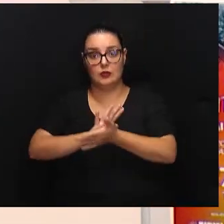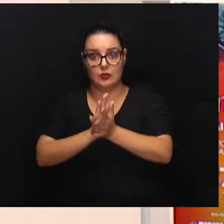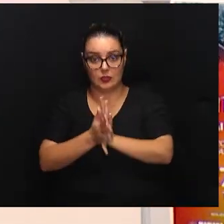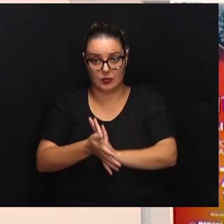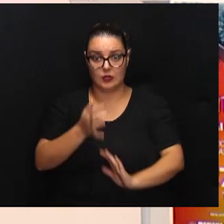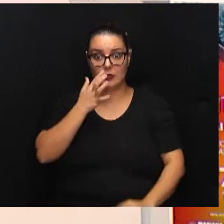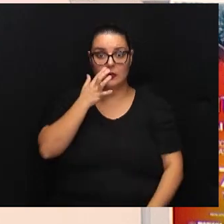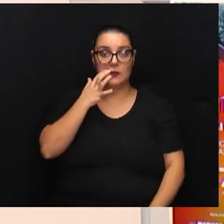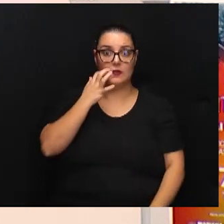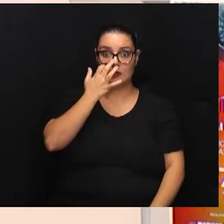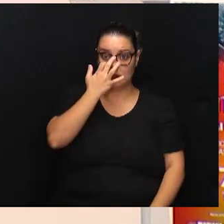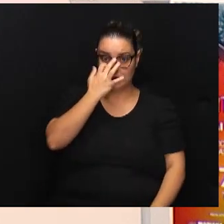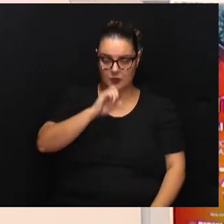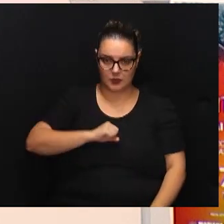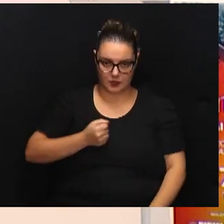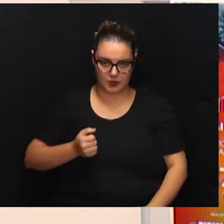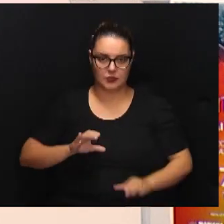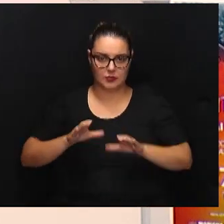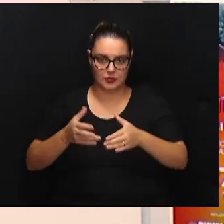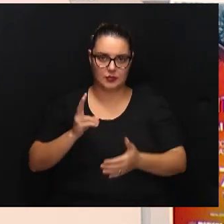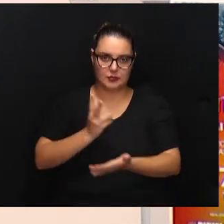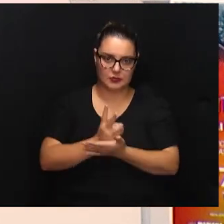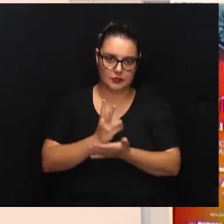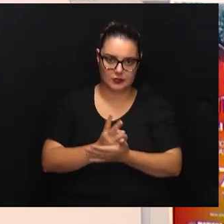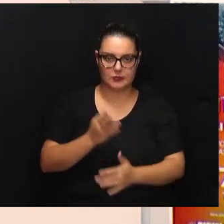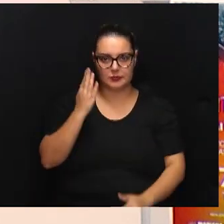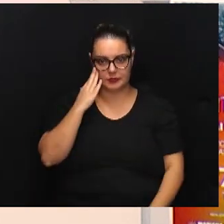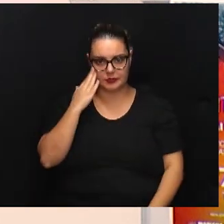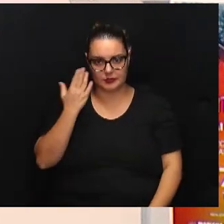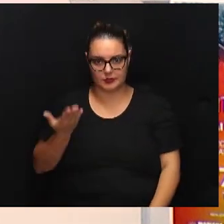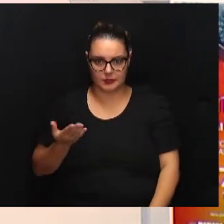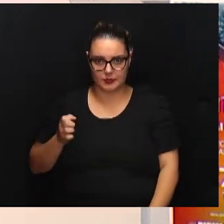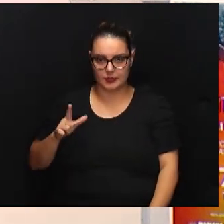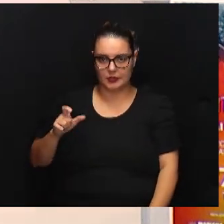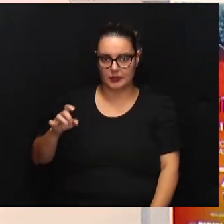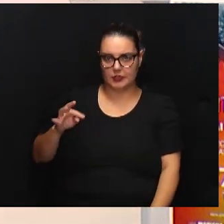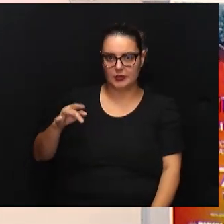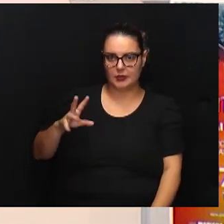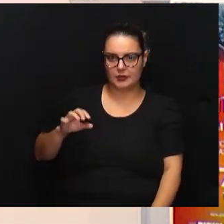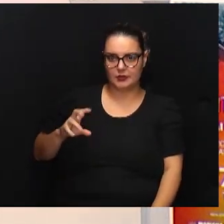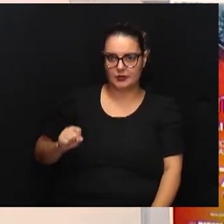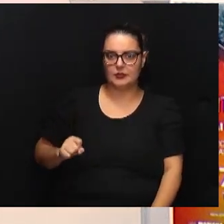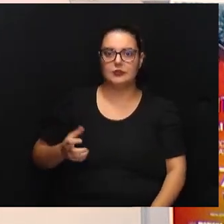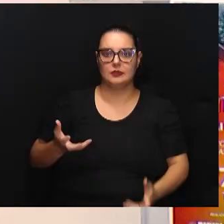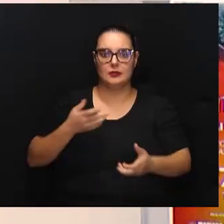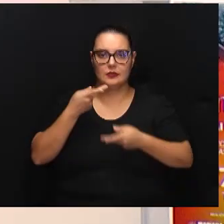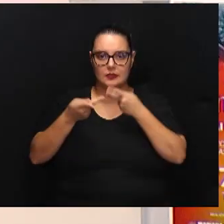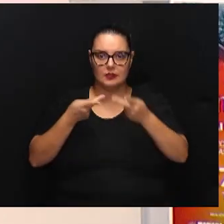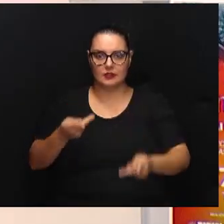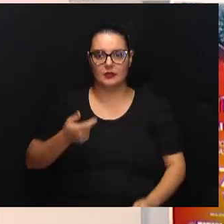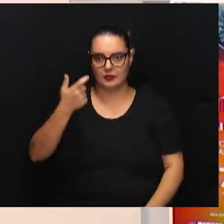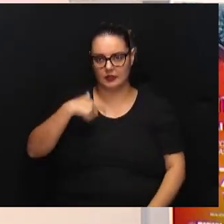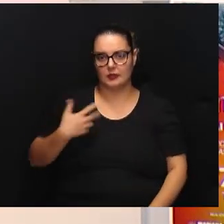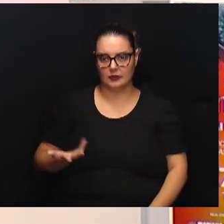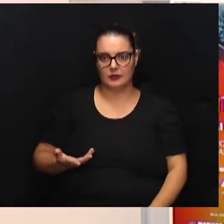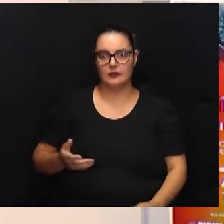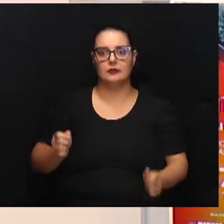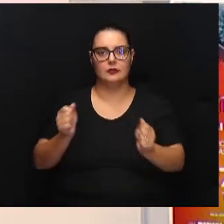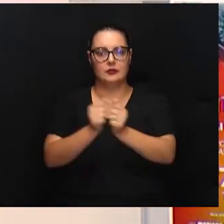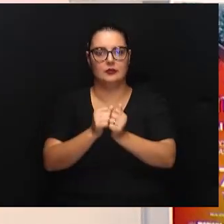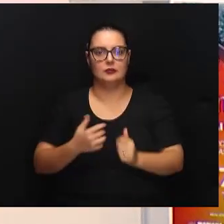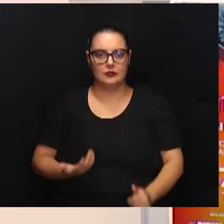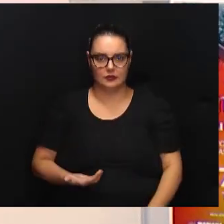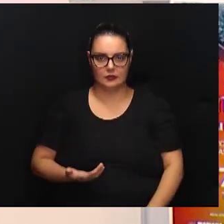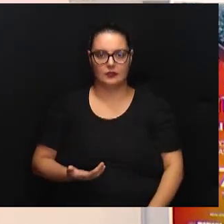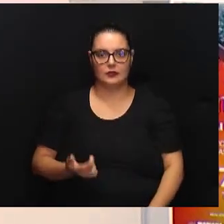sabe, né, que as elitistas têm. É isso que a gente queria dizer para vocês. No caso, estamos juntos. Lógico que é importante todas as